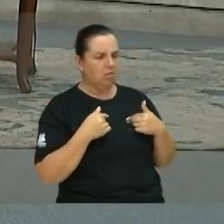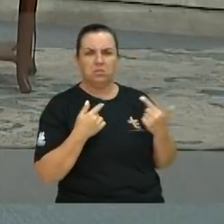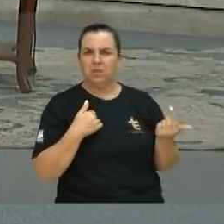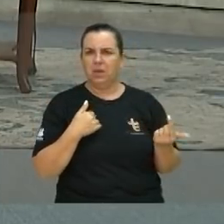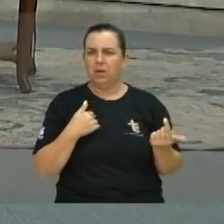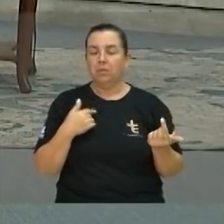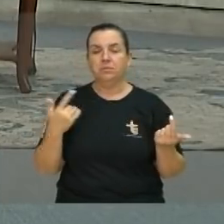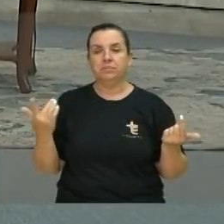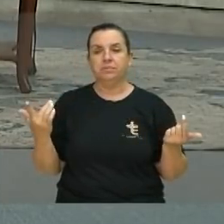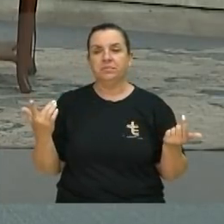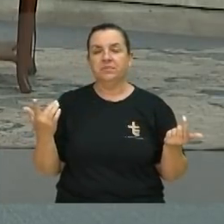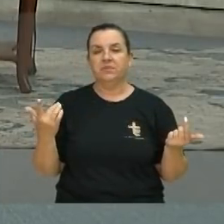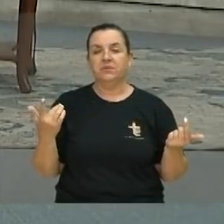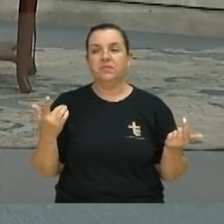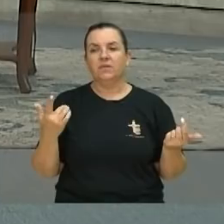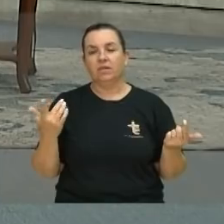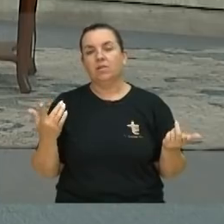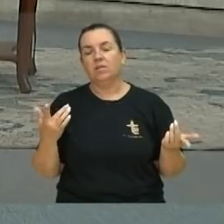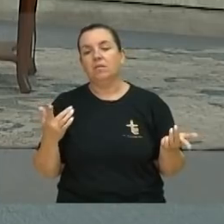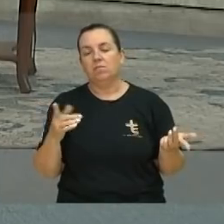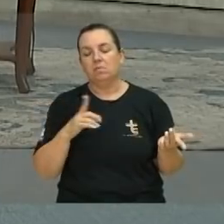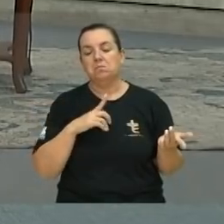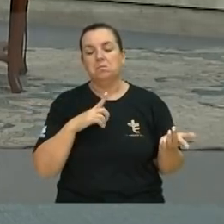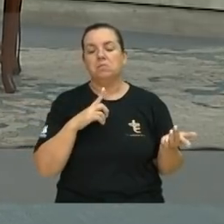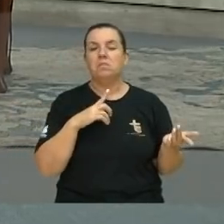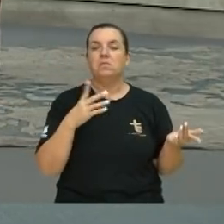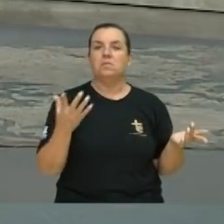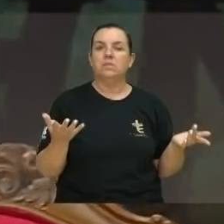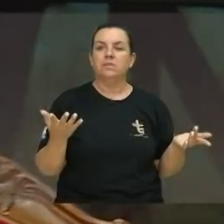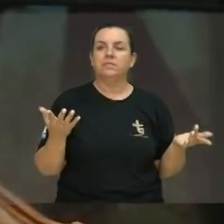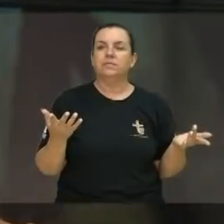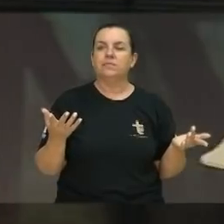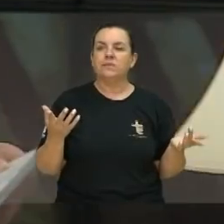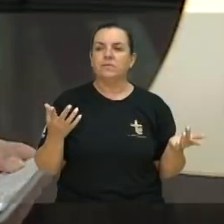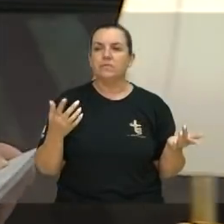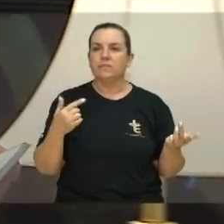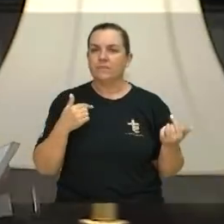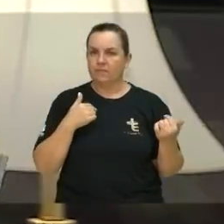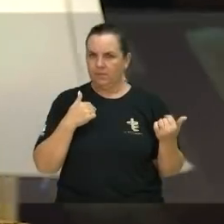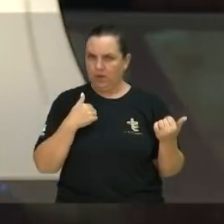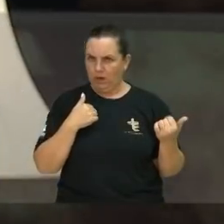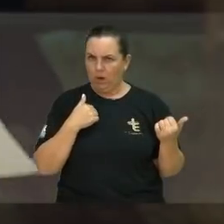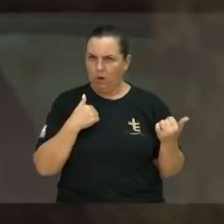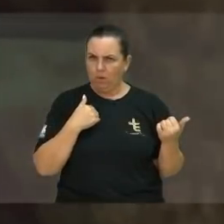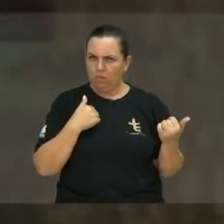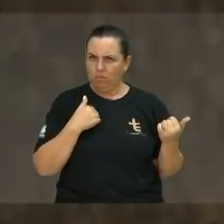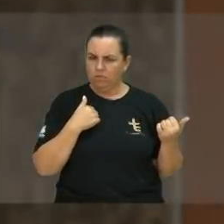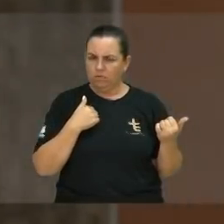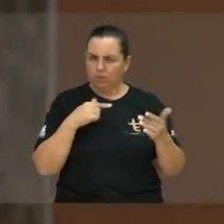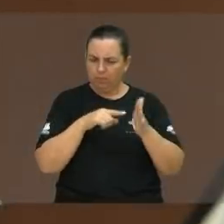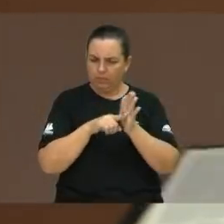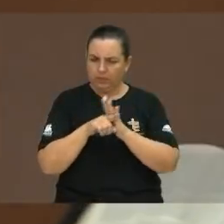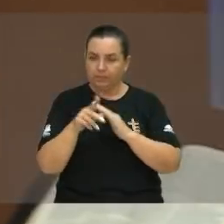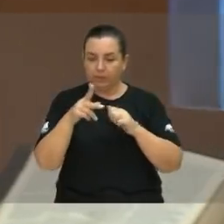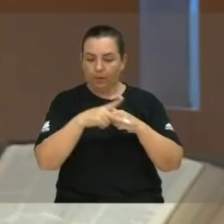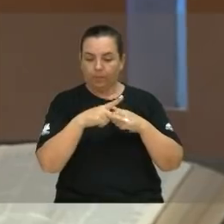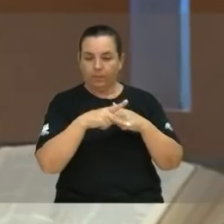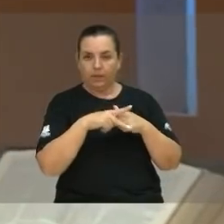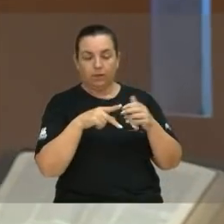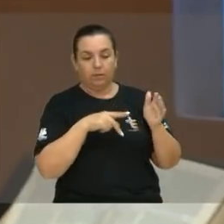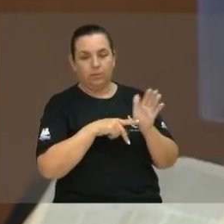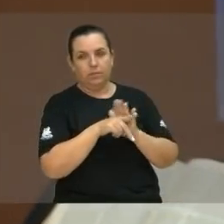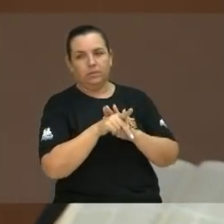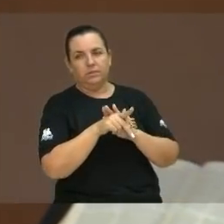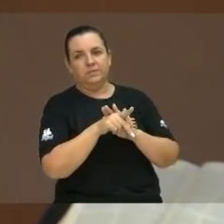o nos evangelhos sinóticos existe sereia o mestre o pedro até